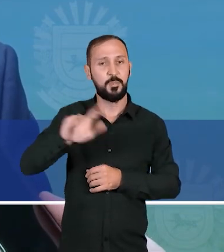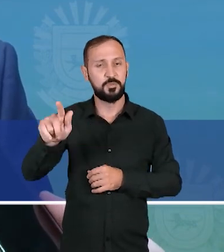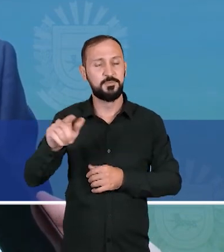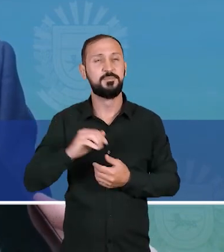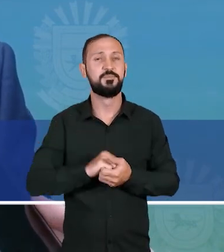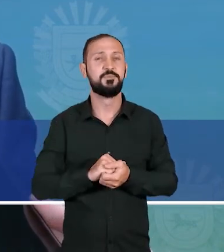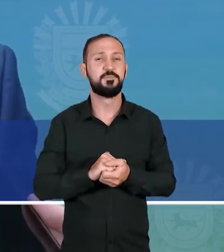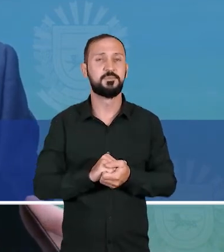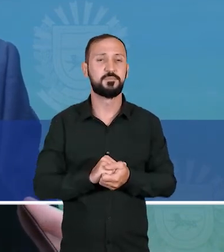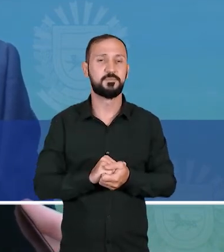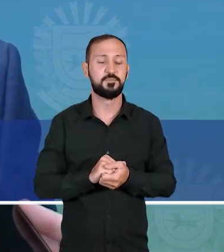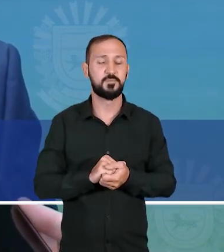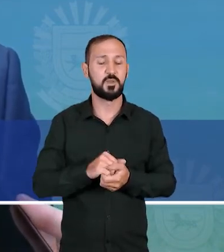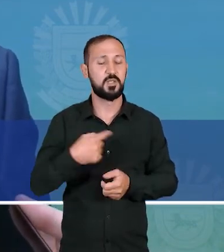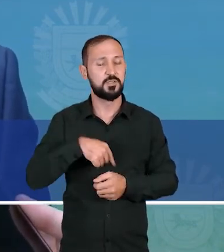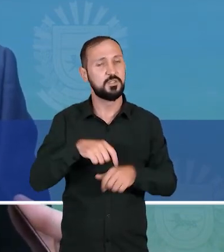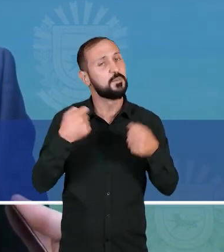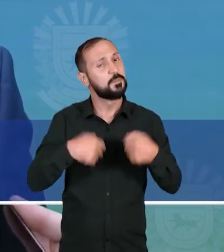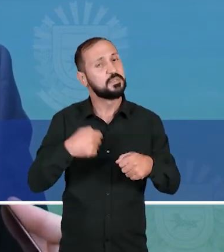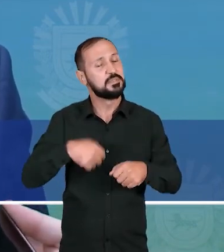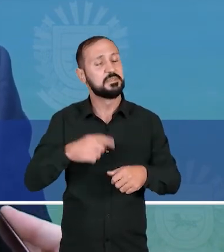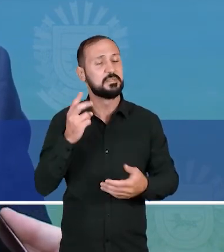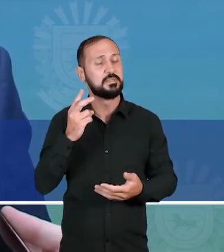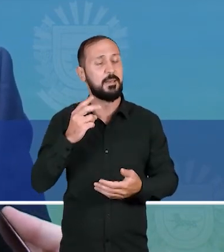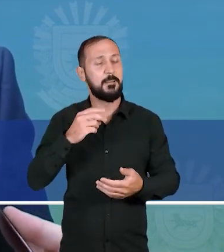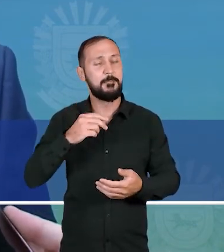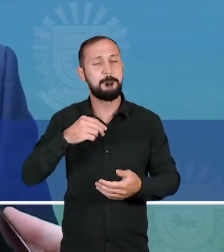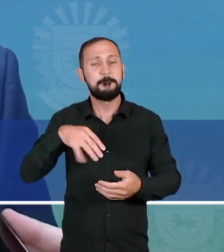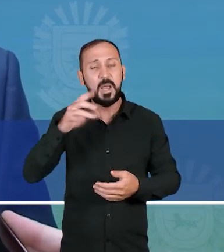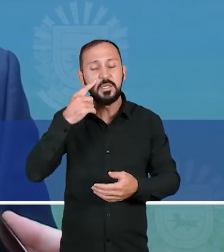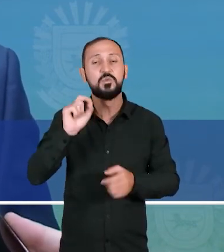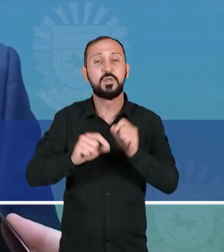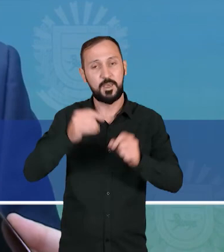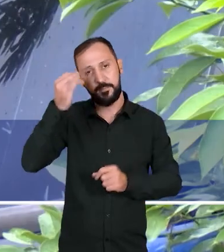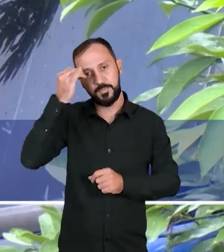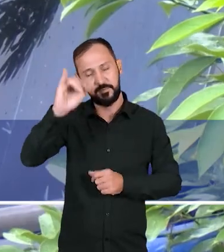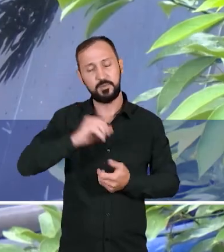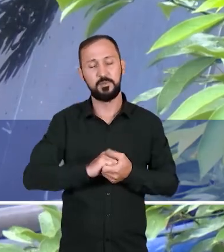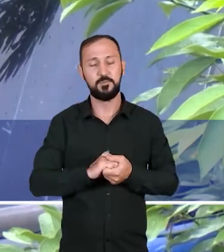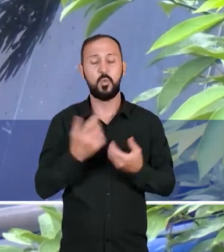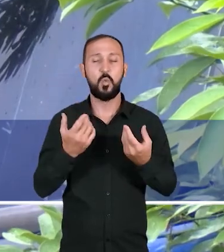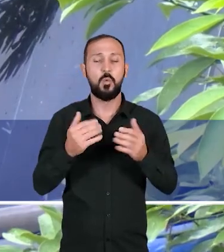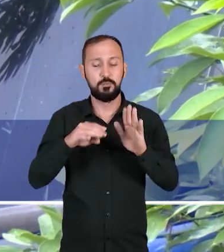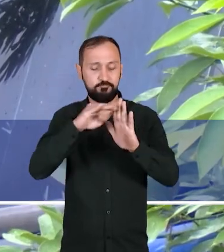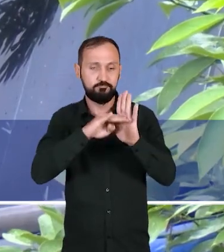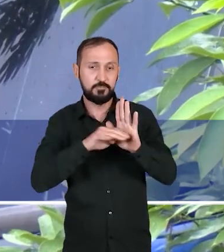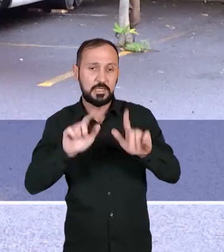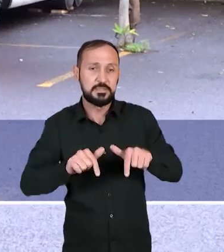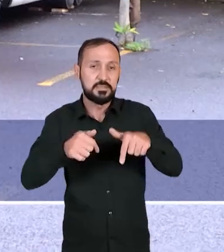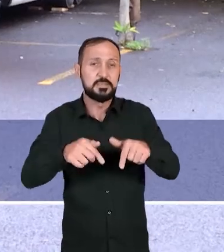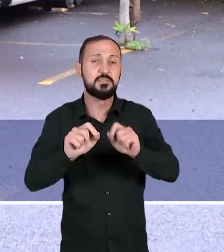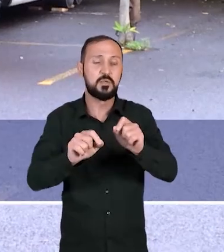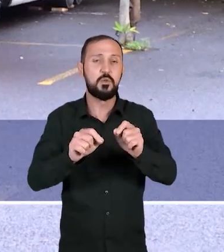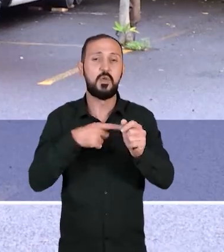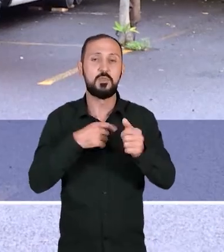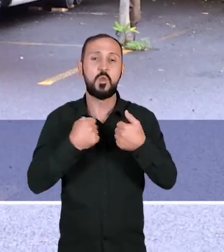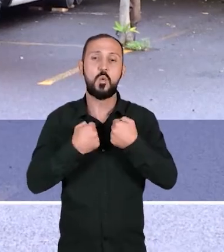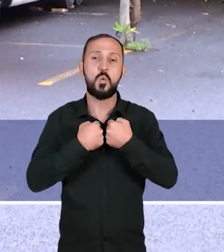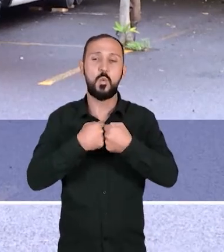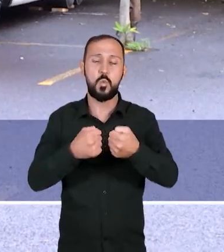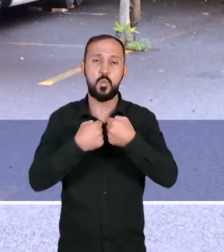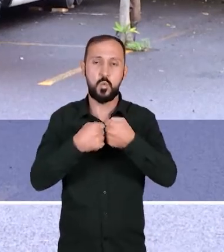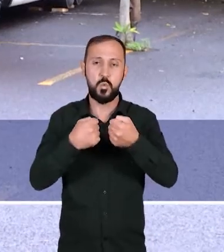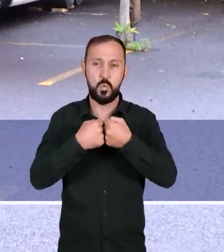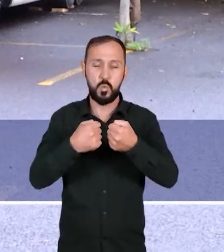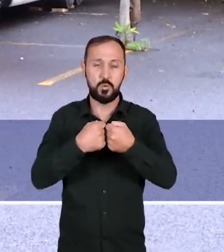Grande. Quer dizer, nós precisamos cada vez mais prevenir. Como parte das ações preventivas, um ônibus da Caixa